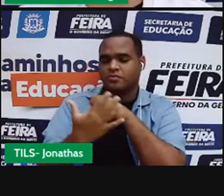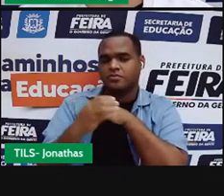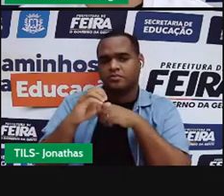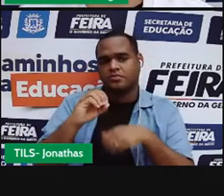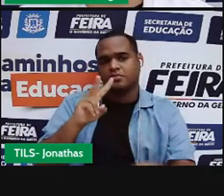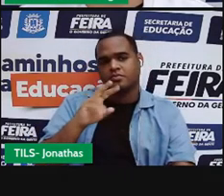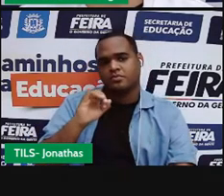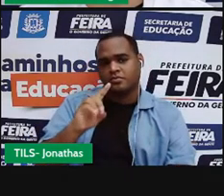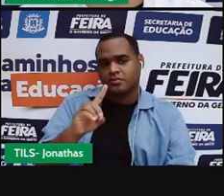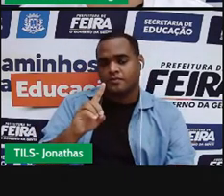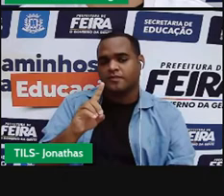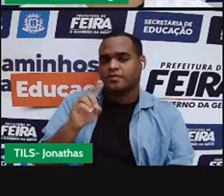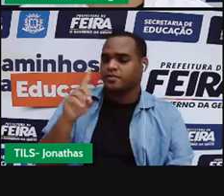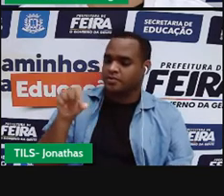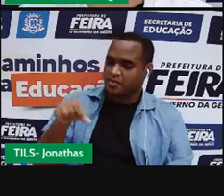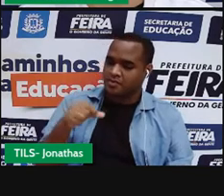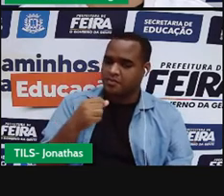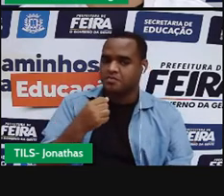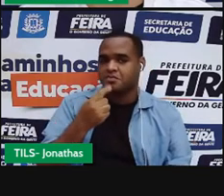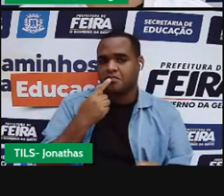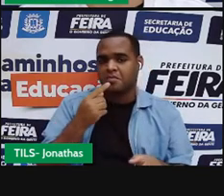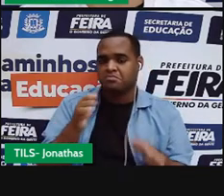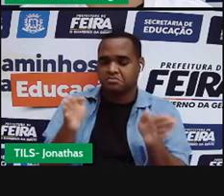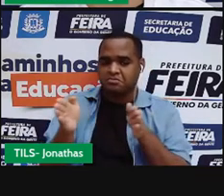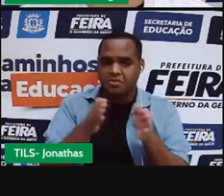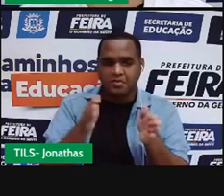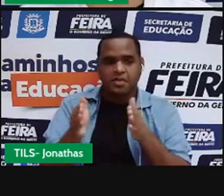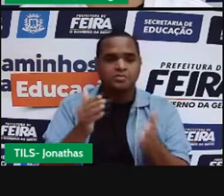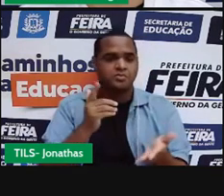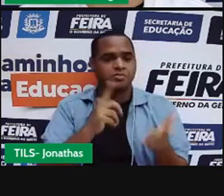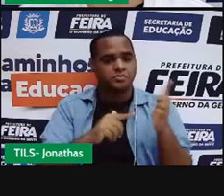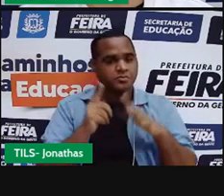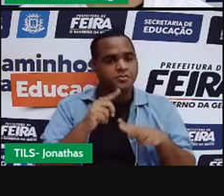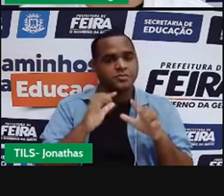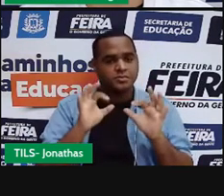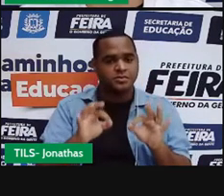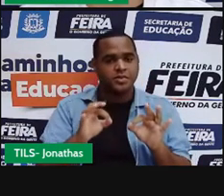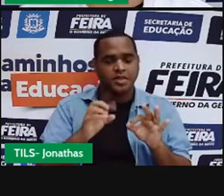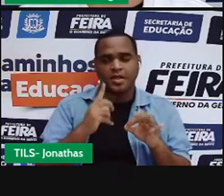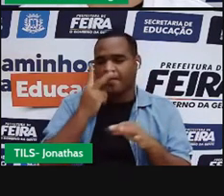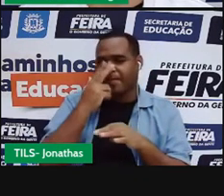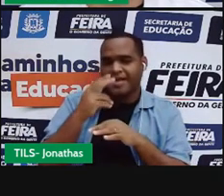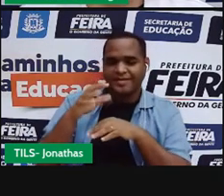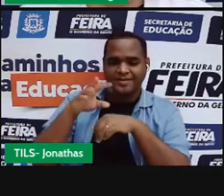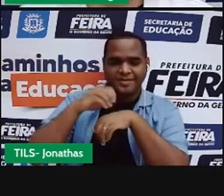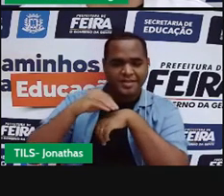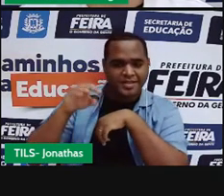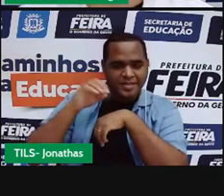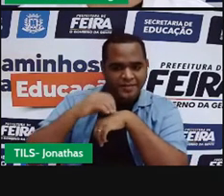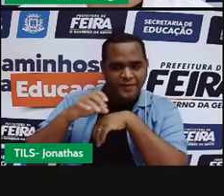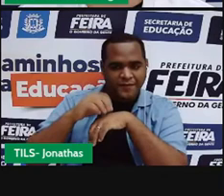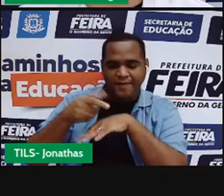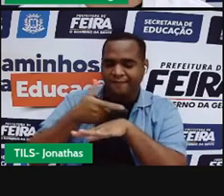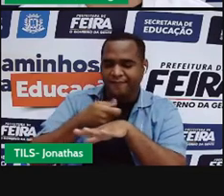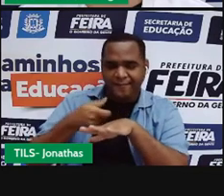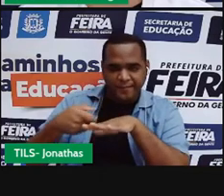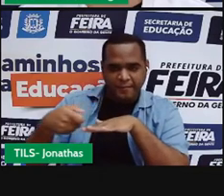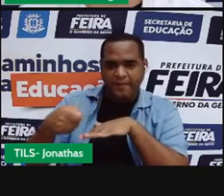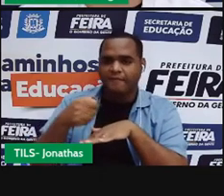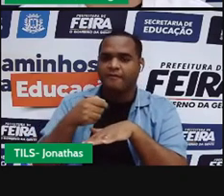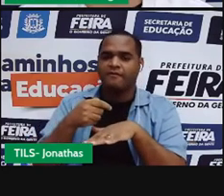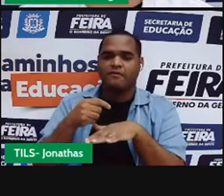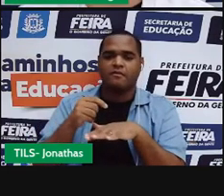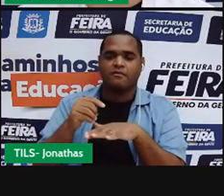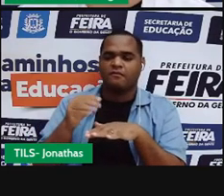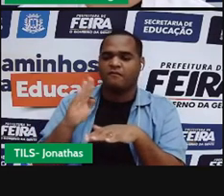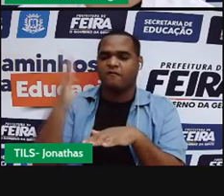relativo curto período de tempo. Aí, inclusive, teve muitas falsas informações sendo propagadas com esse intuito, né, de deixar as pessoas ali meio